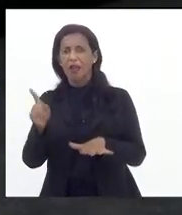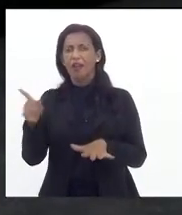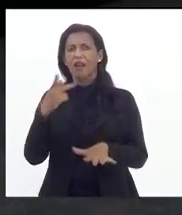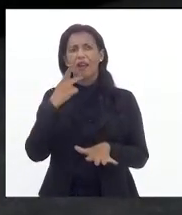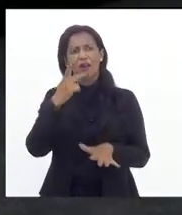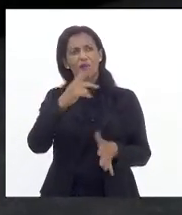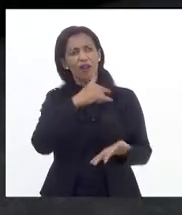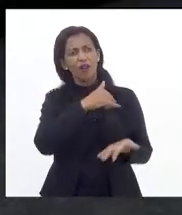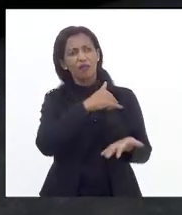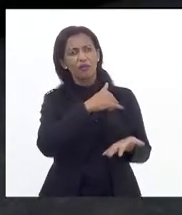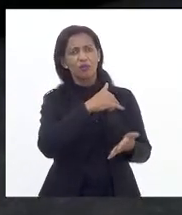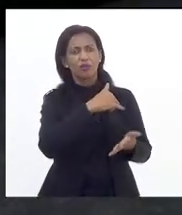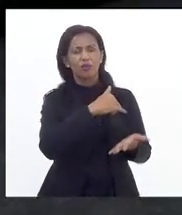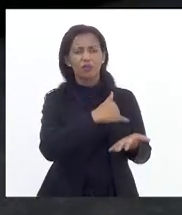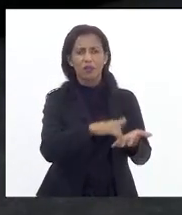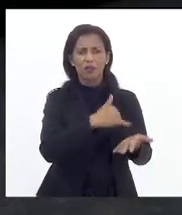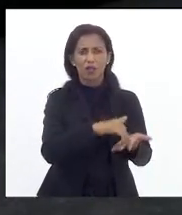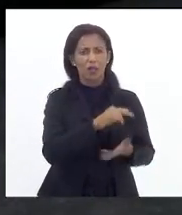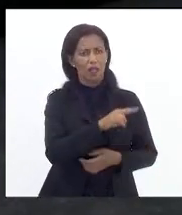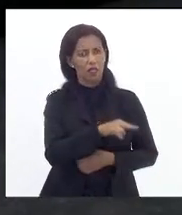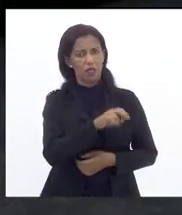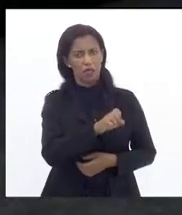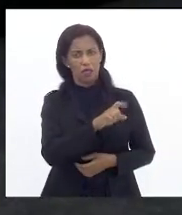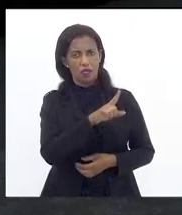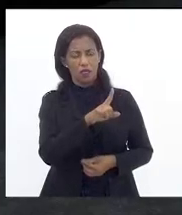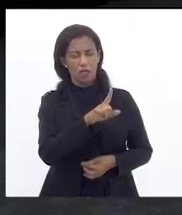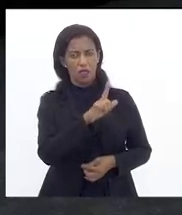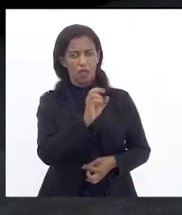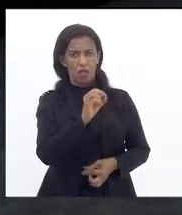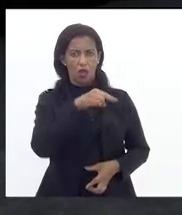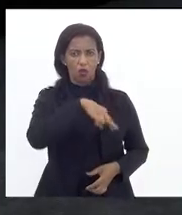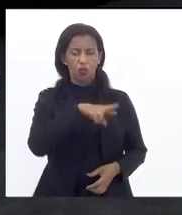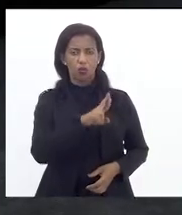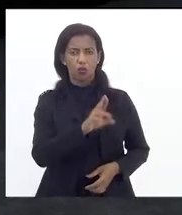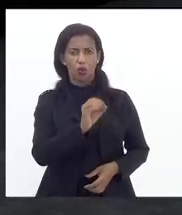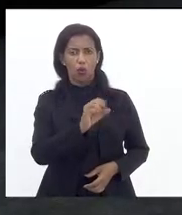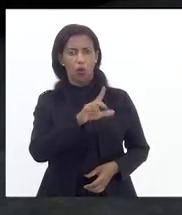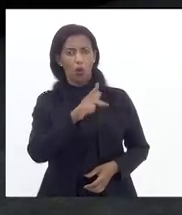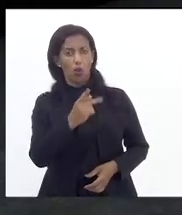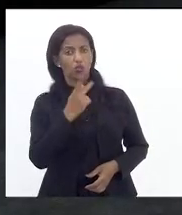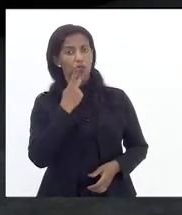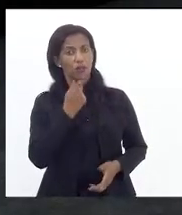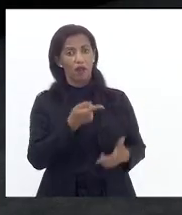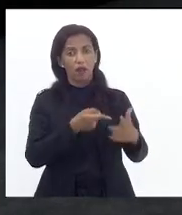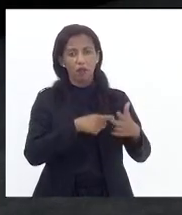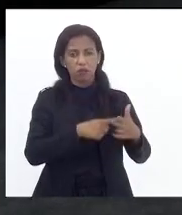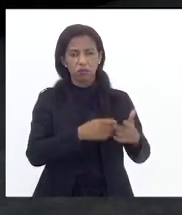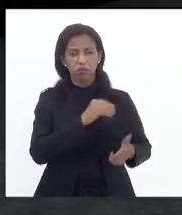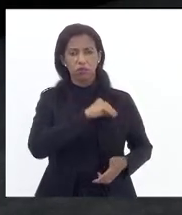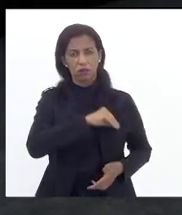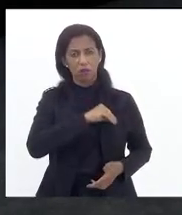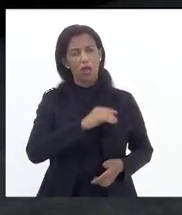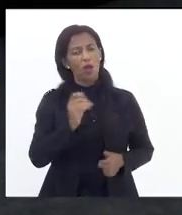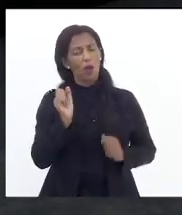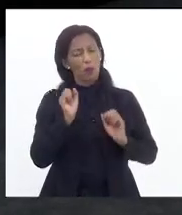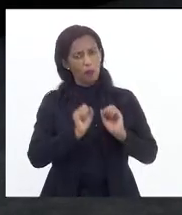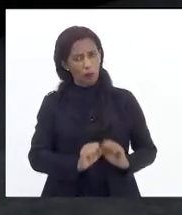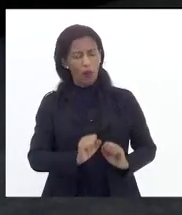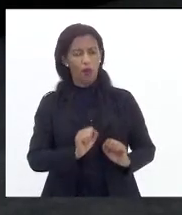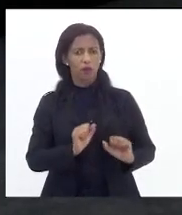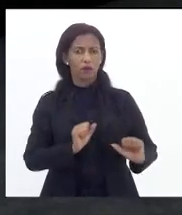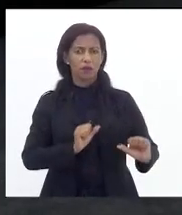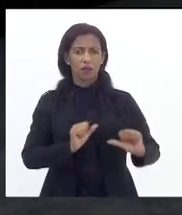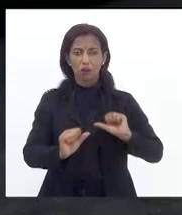fala do secretário Nelson Rocha e que consideram que as próximas de composições podem ser condicionadas